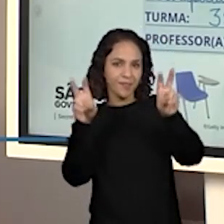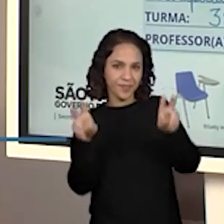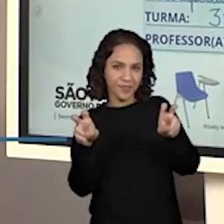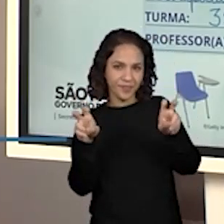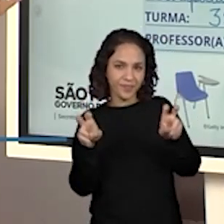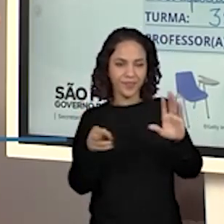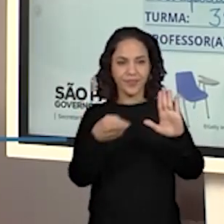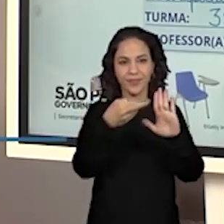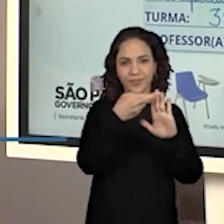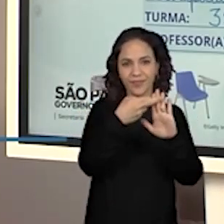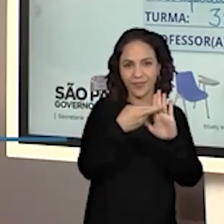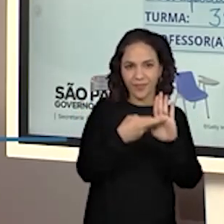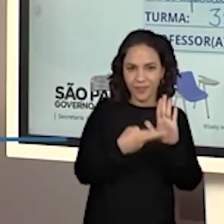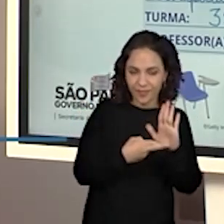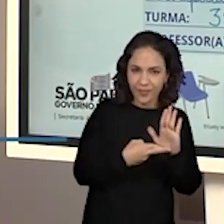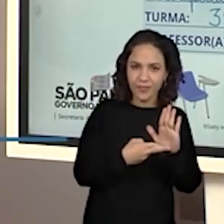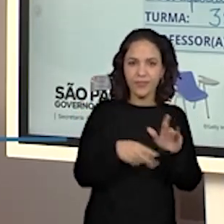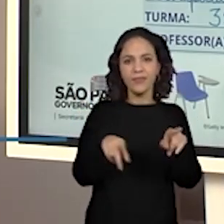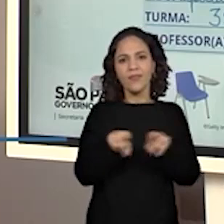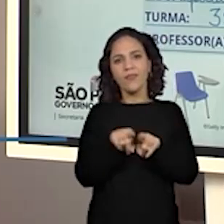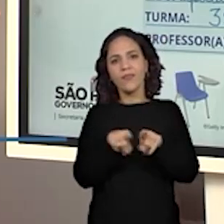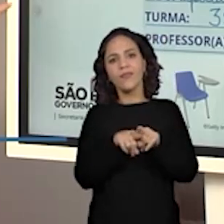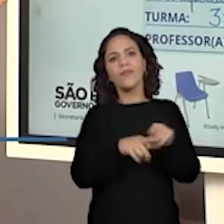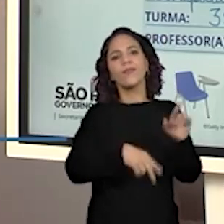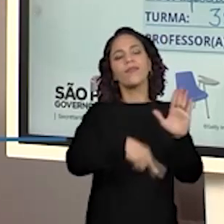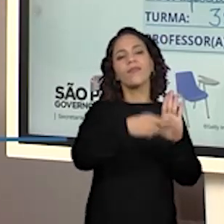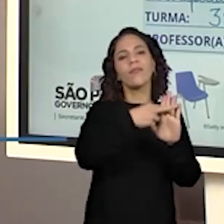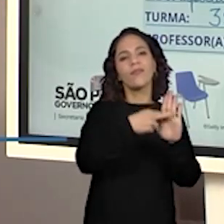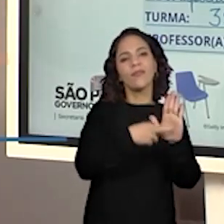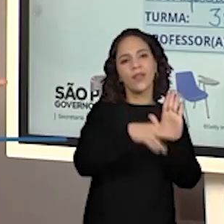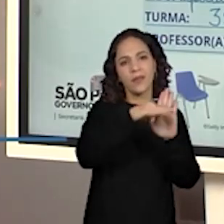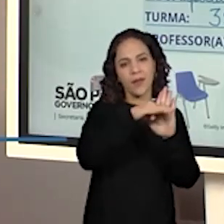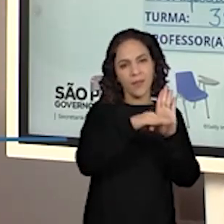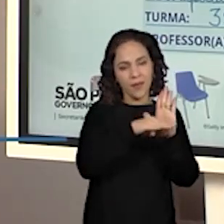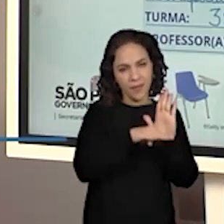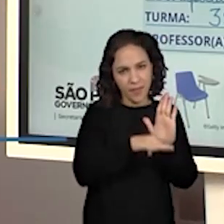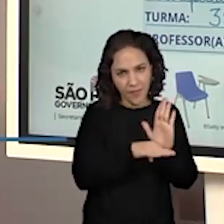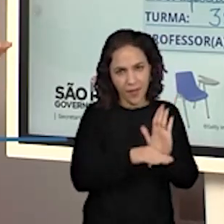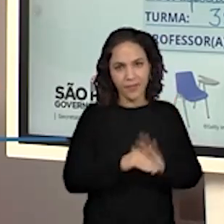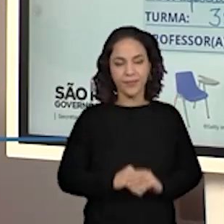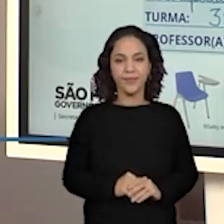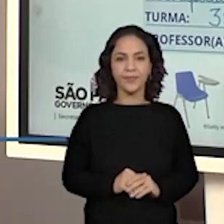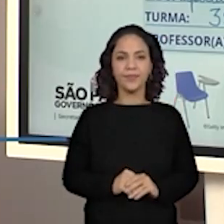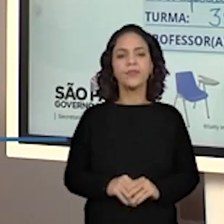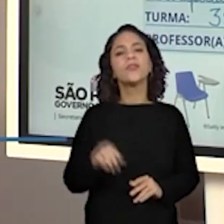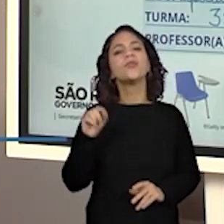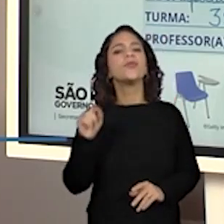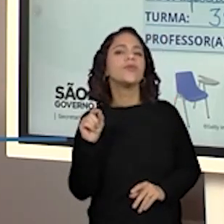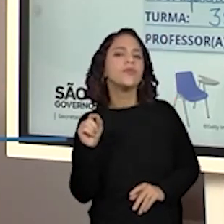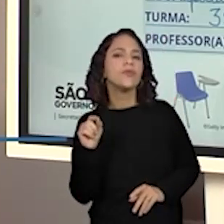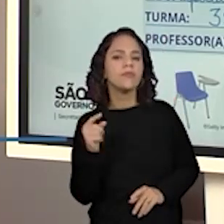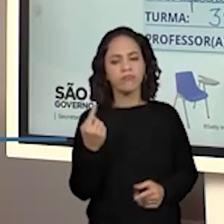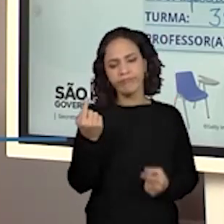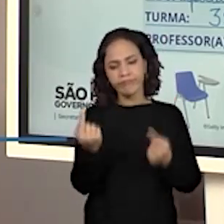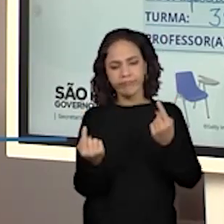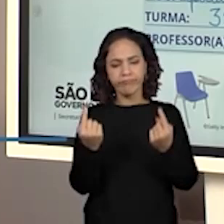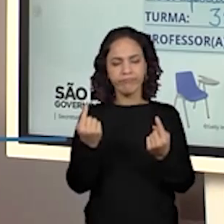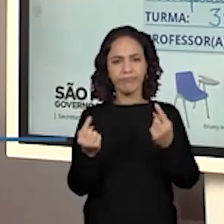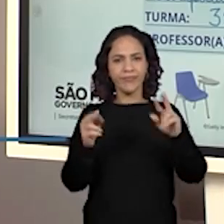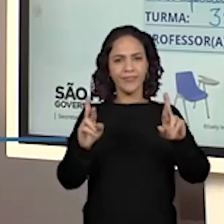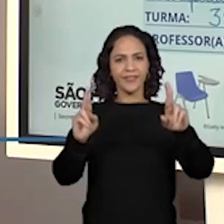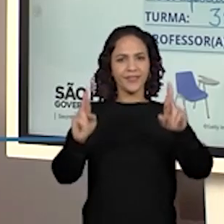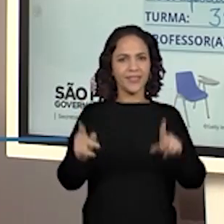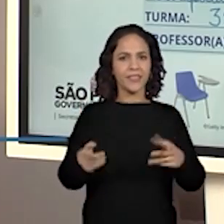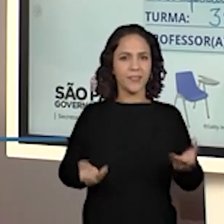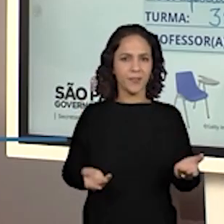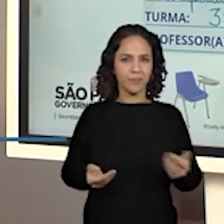regras e regulamentos, o que são? É uma questão. O que são regras e o que são regulamentos? Iniciando esta